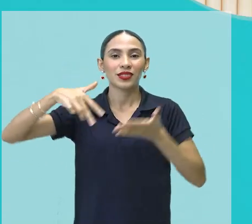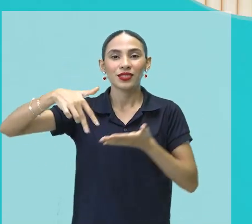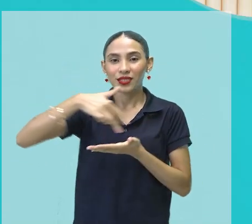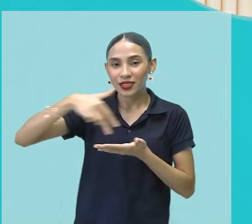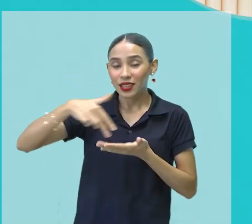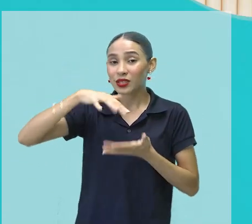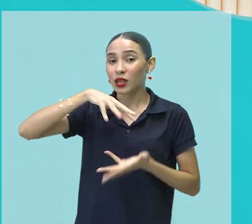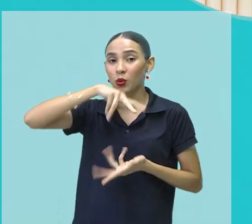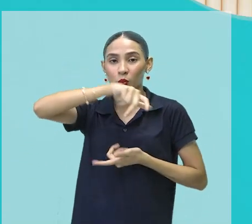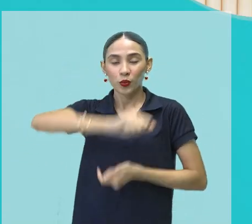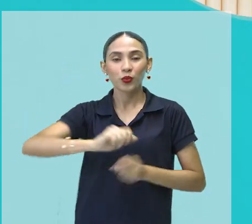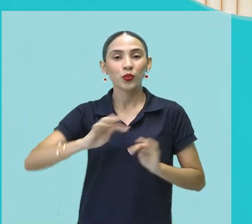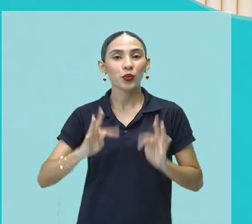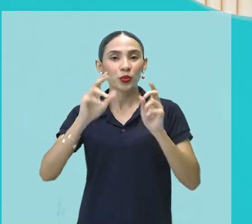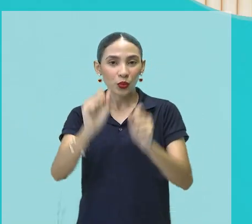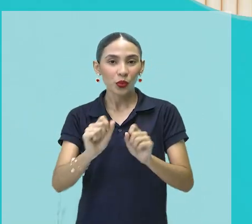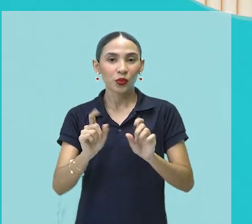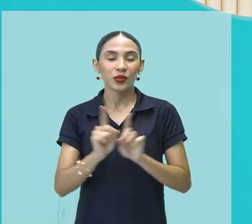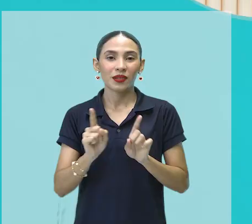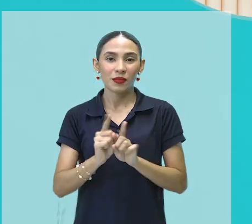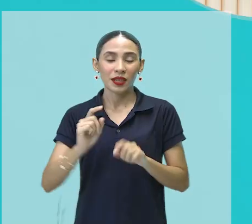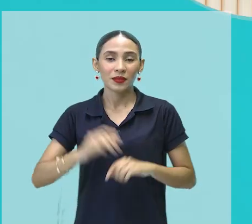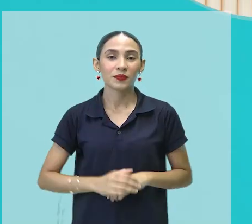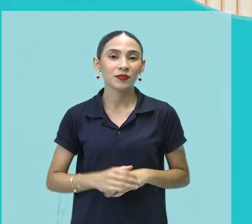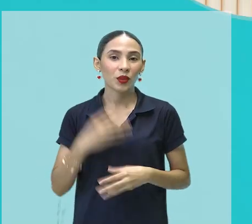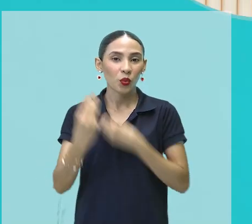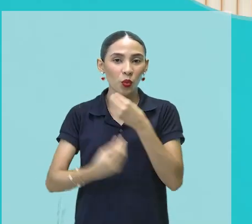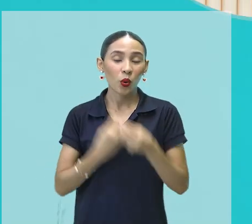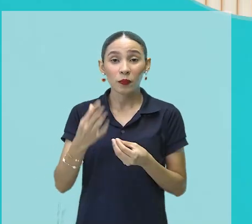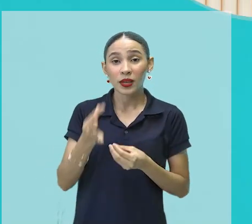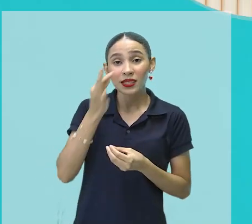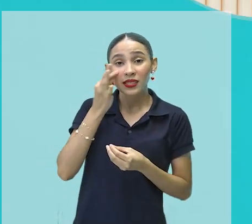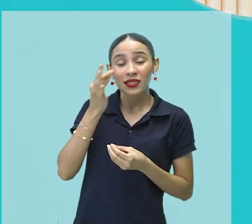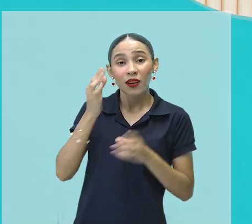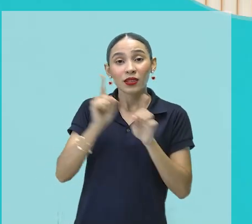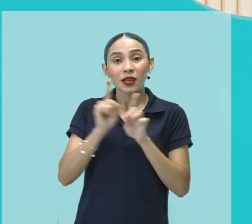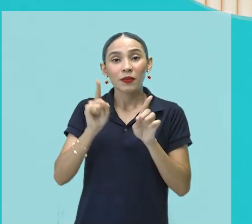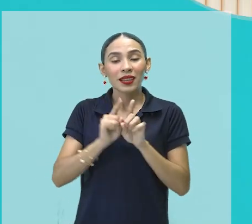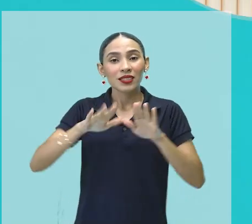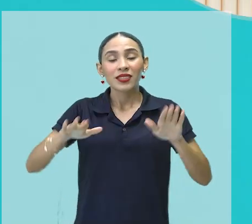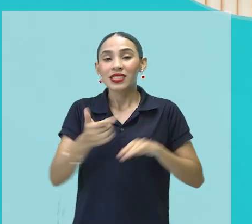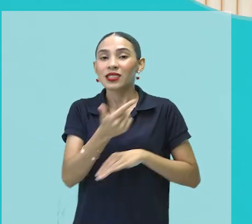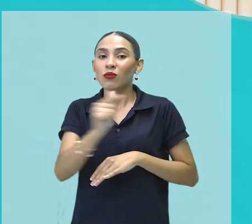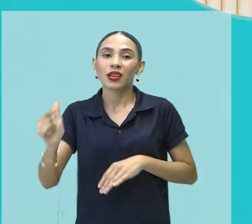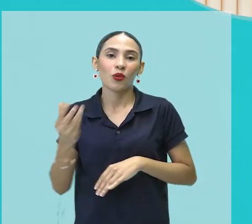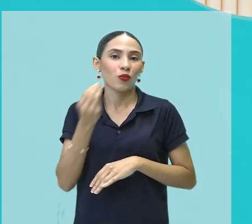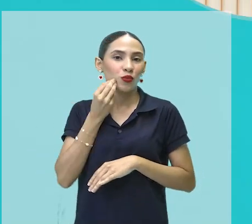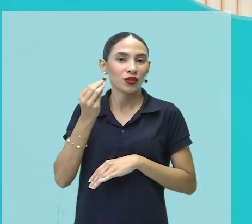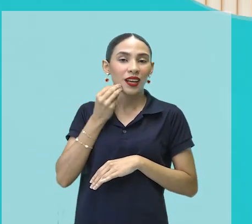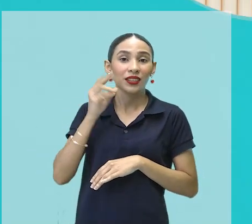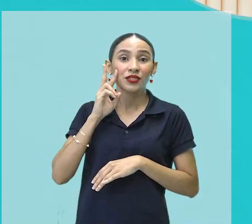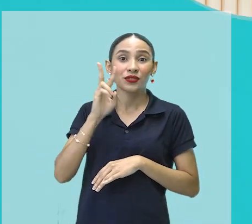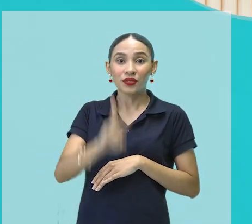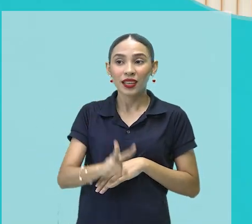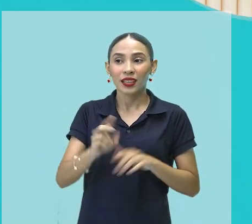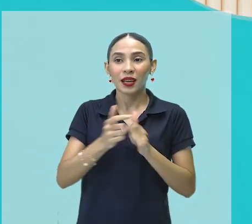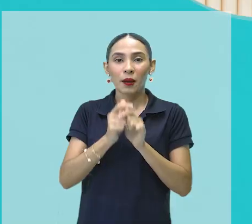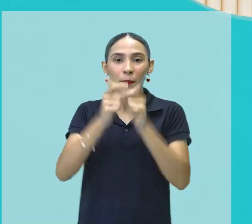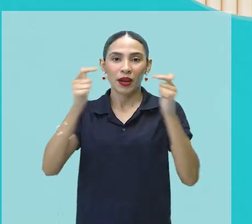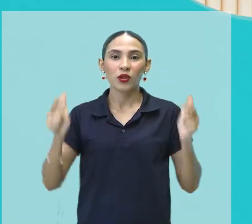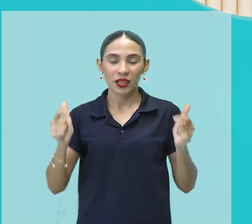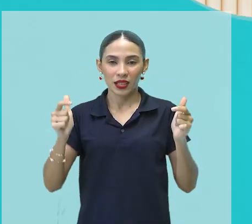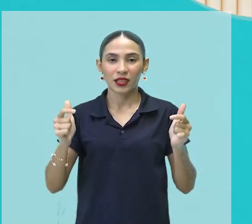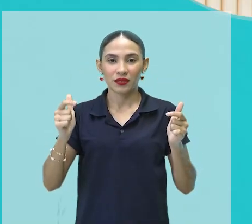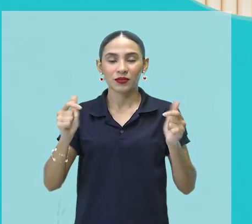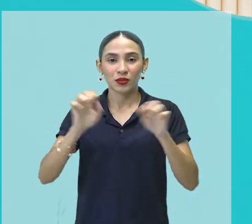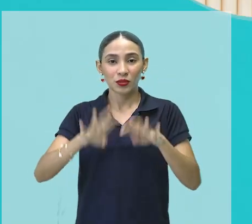do mundo inteiro ali, de forma presencial. Muitas vezes não temos a oportunidade de assistir grandes espetáculos.